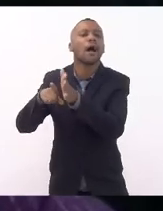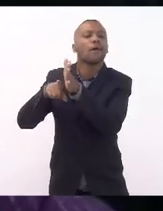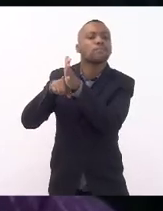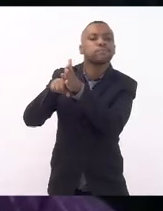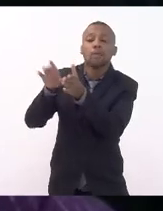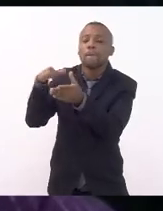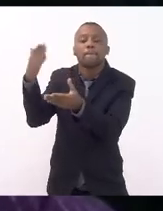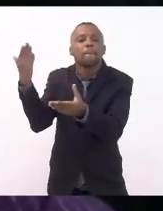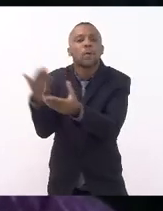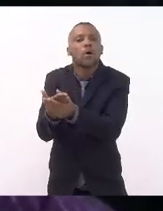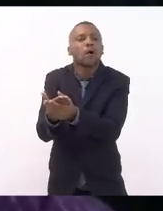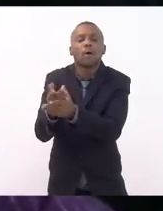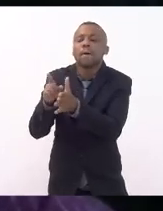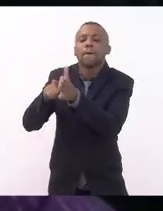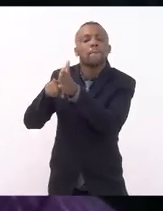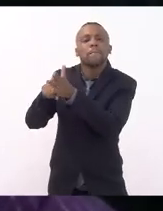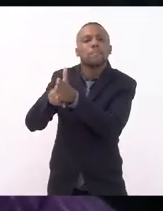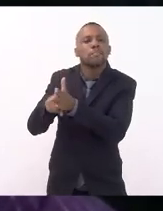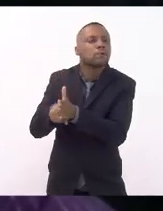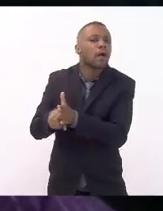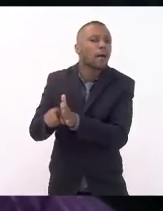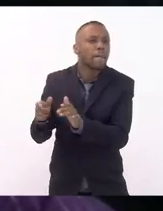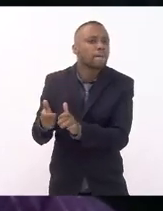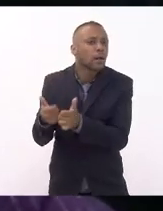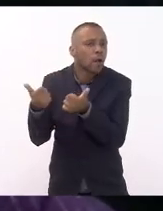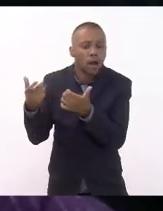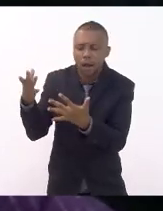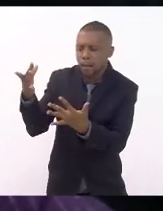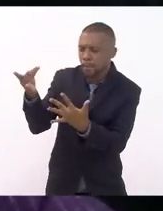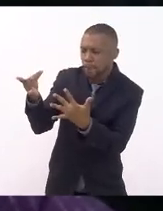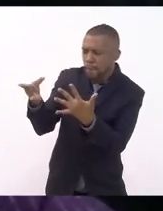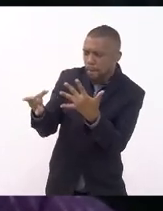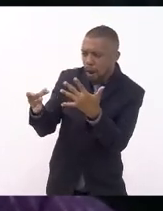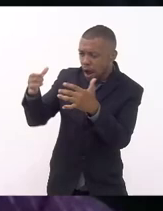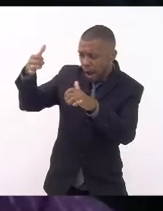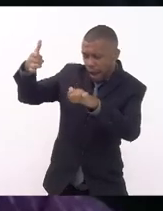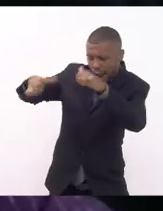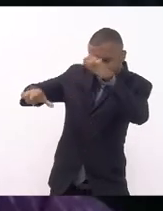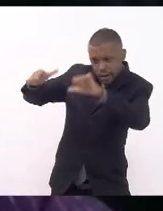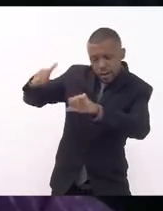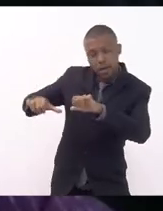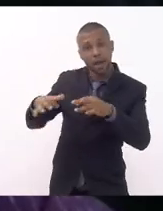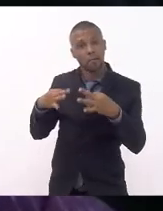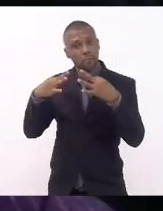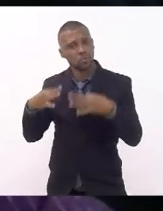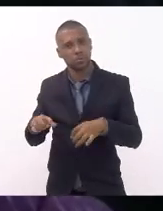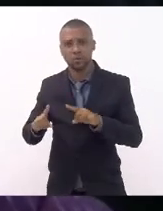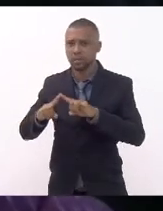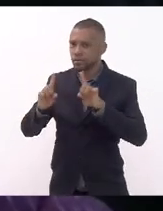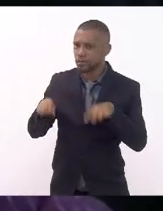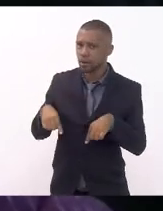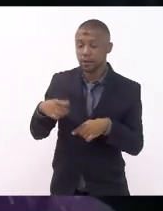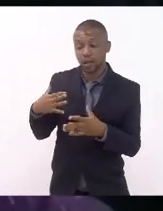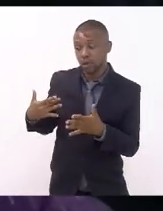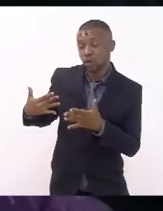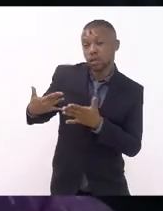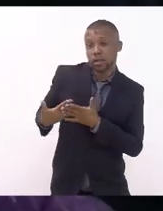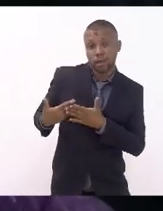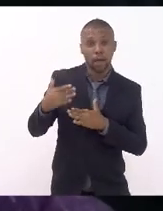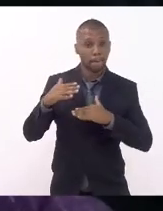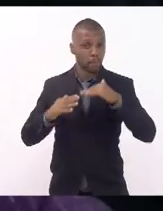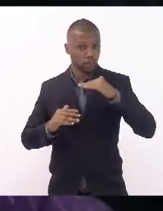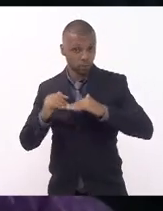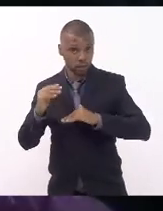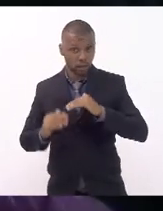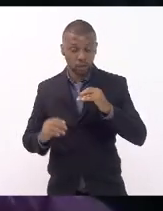que não se abre uma sindicância e avalia a postura dessa servidora, que na sua trajetória profissional